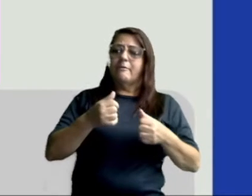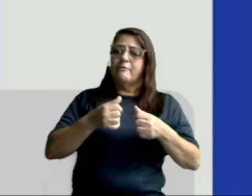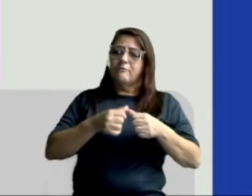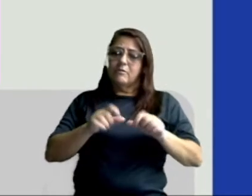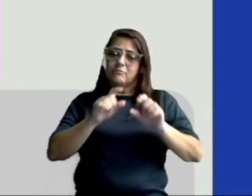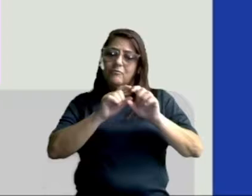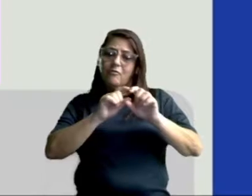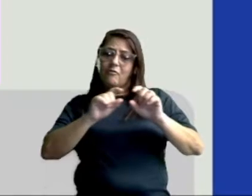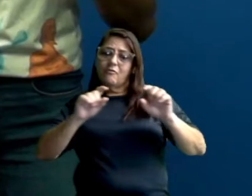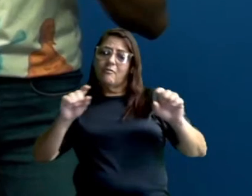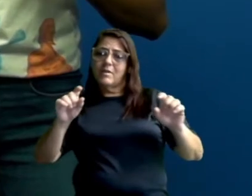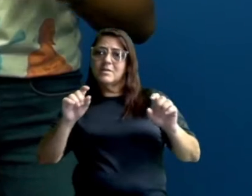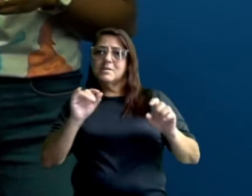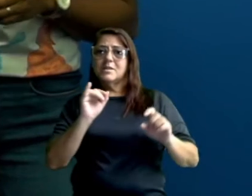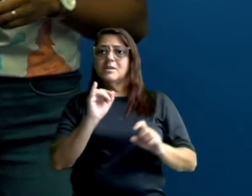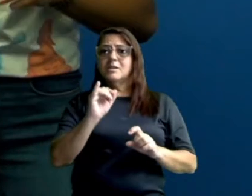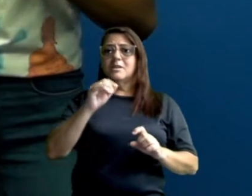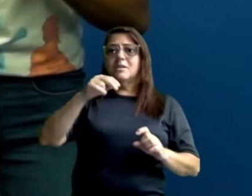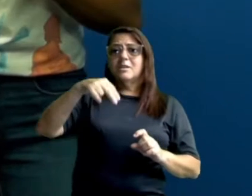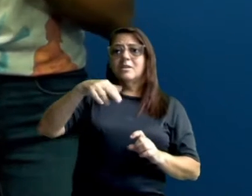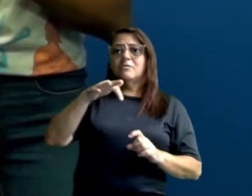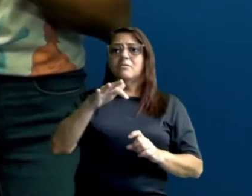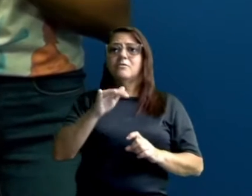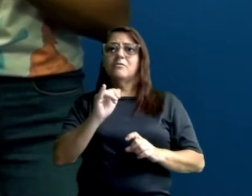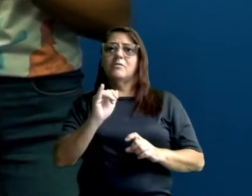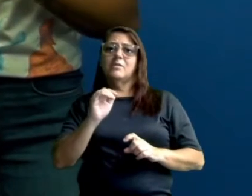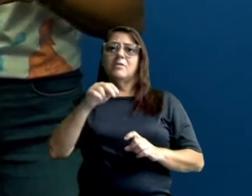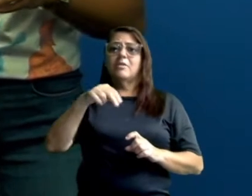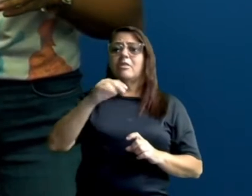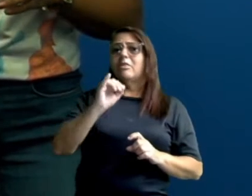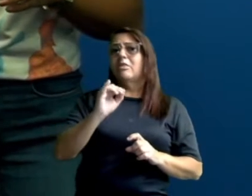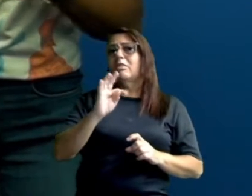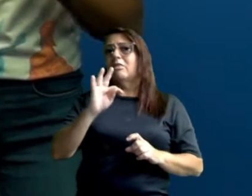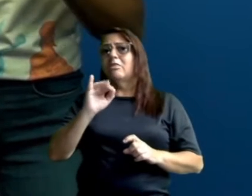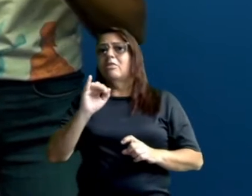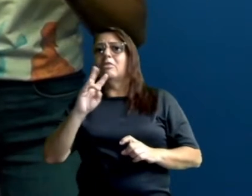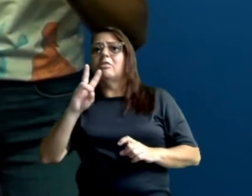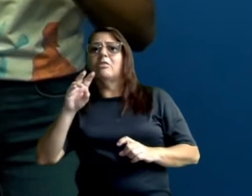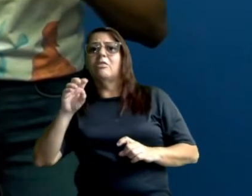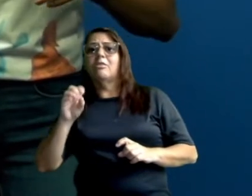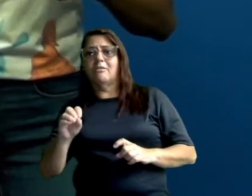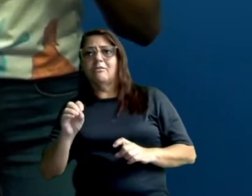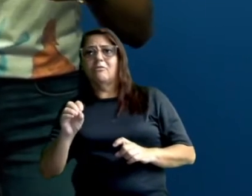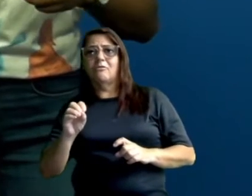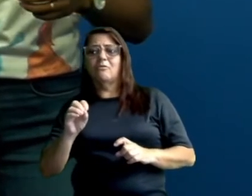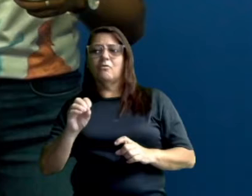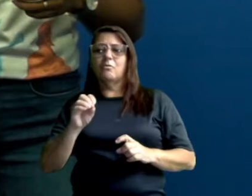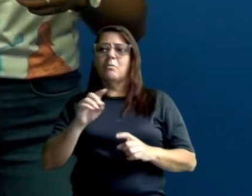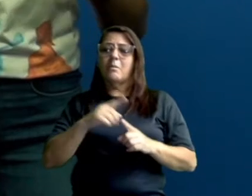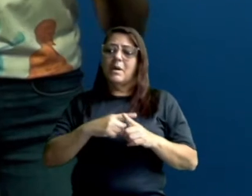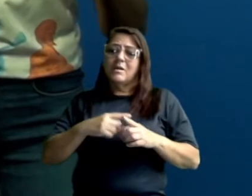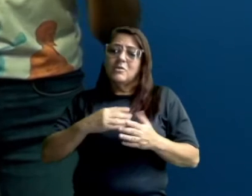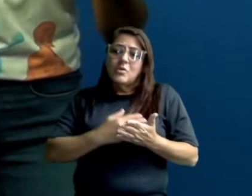O conhecido infinitivo no português. To be. Só que quando a gente começa a